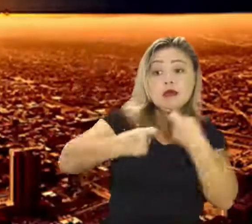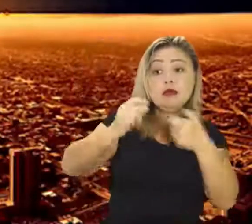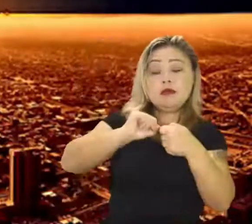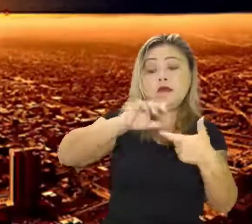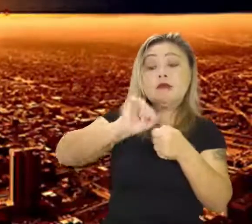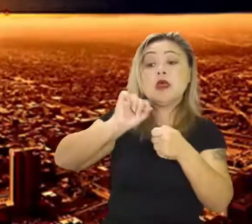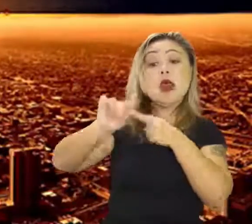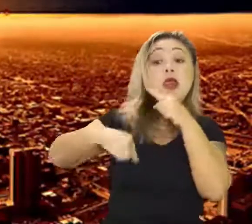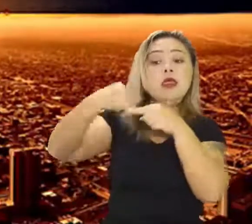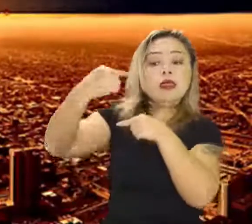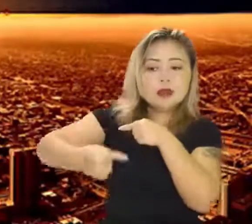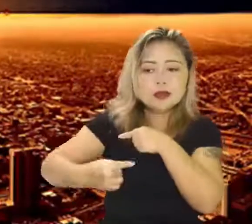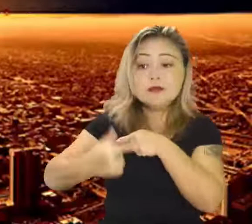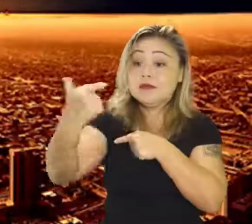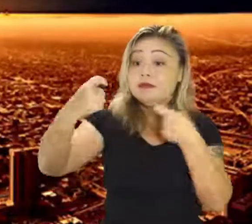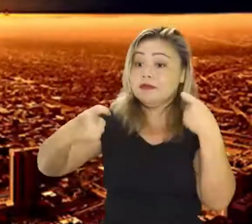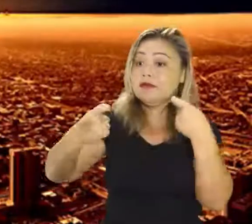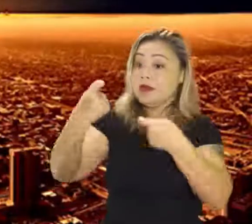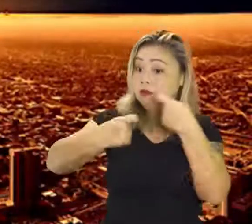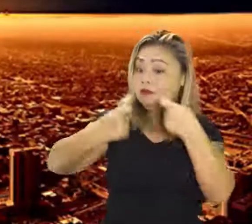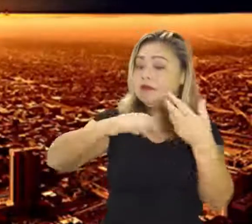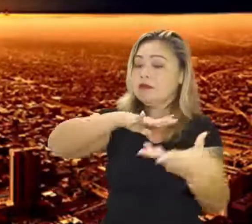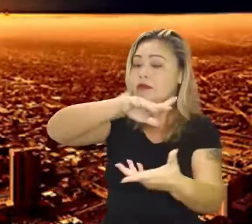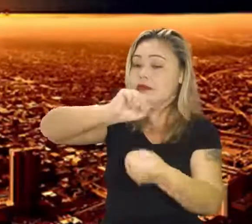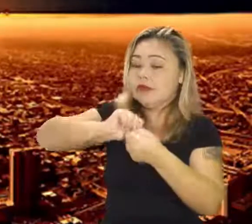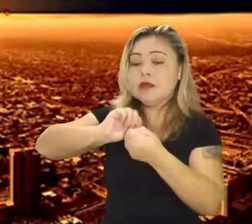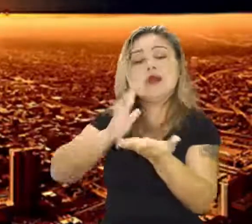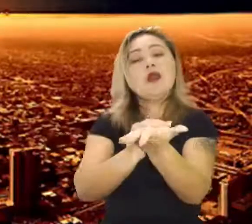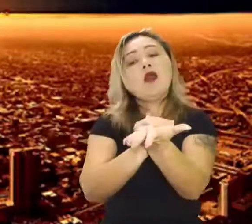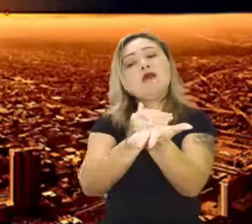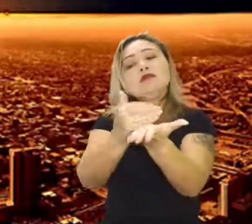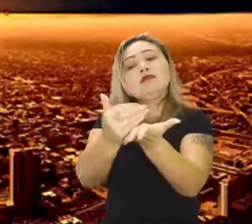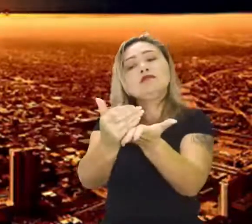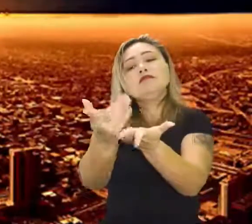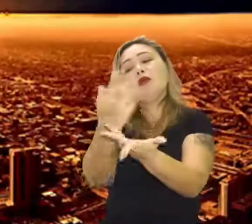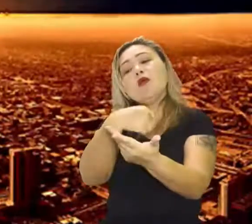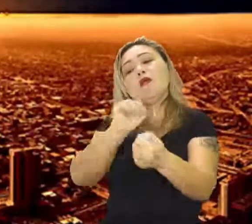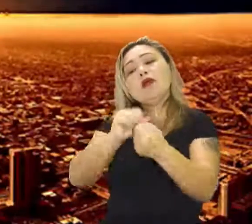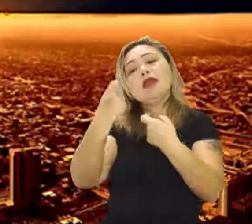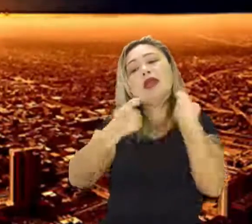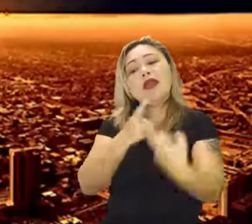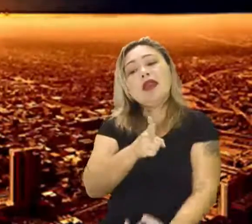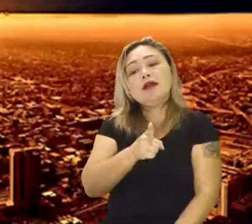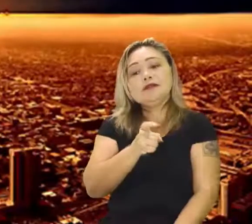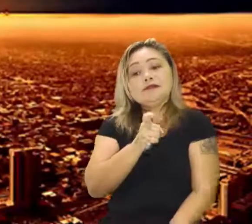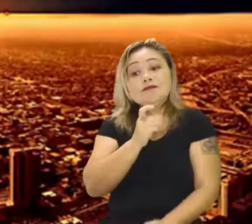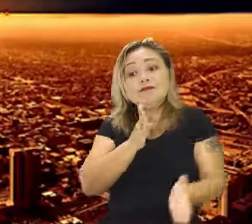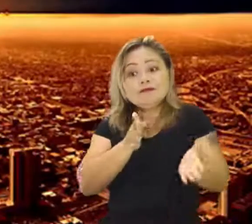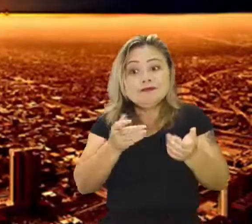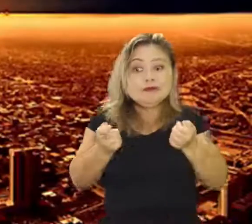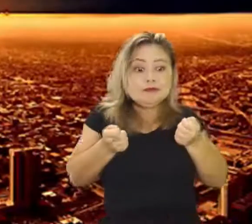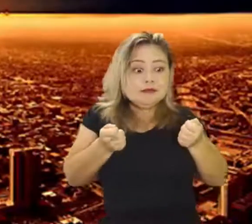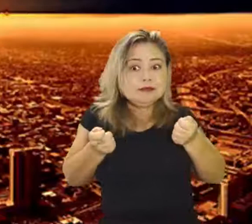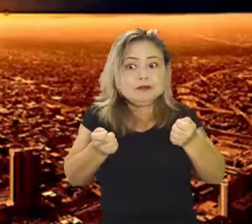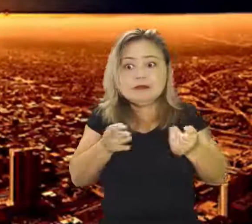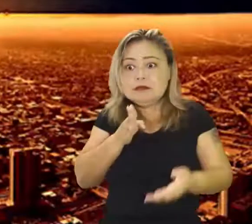vamos entender que depois da Segunda Guerra Mundial, começa a Guerra Fria. Vai começar a Guerra